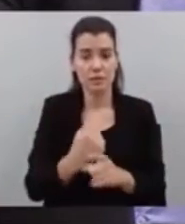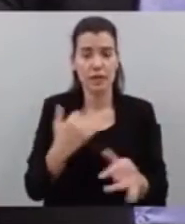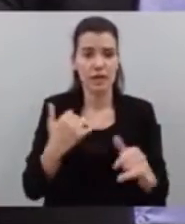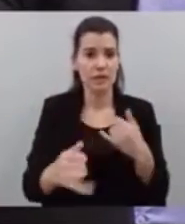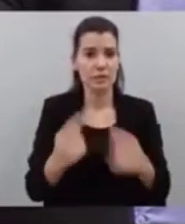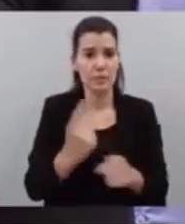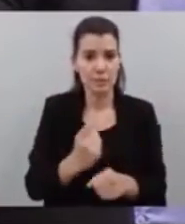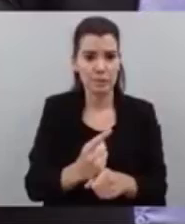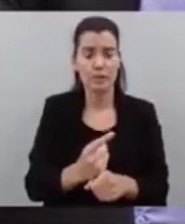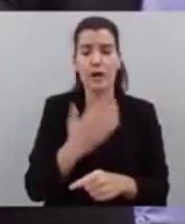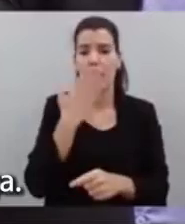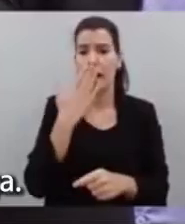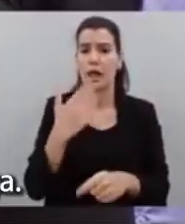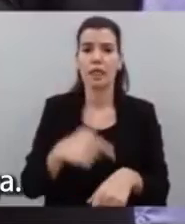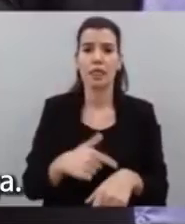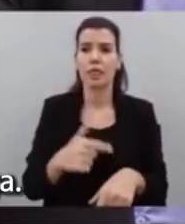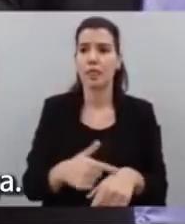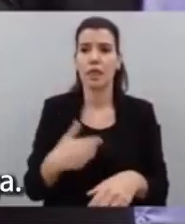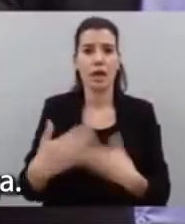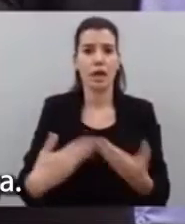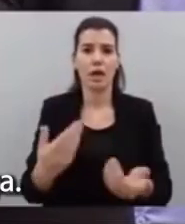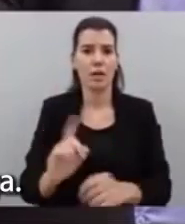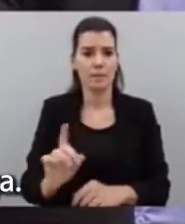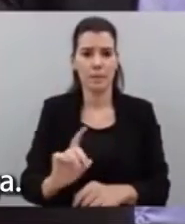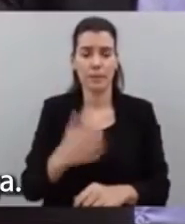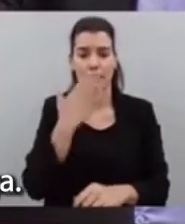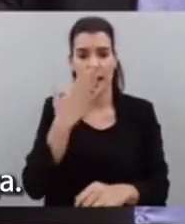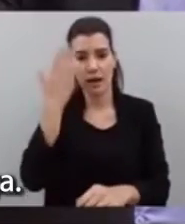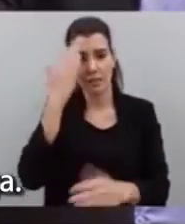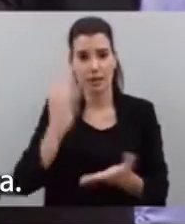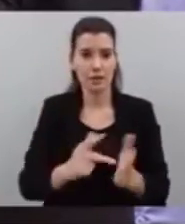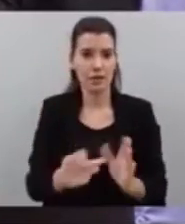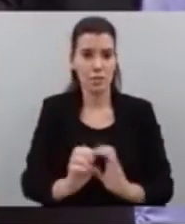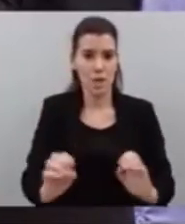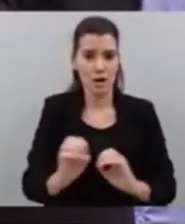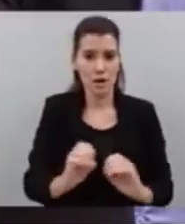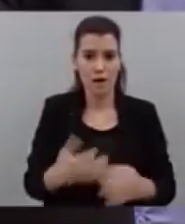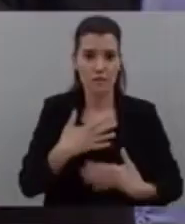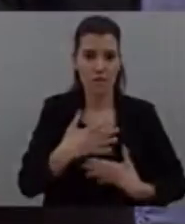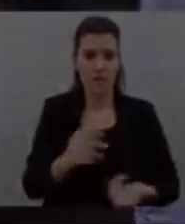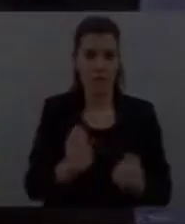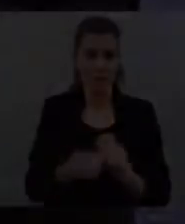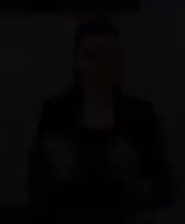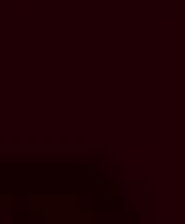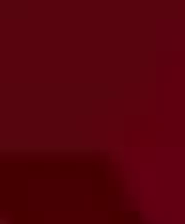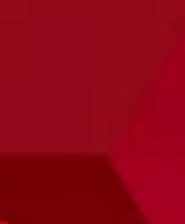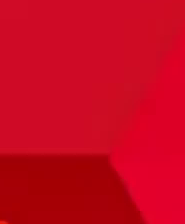como se o tempo não passasse, como se não houvesse capacidade técnica e vontade de mudança, disse.